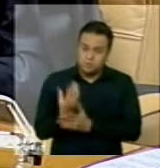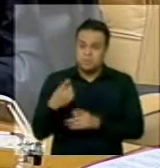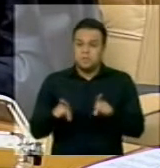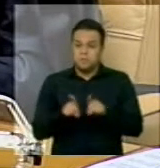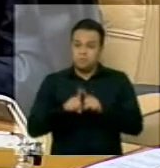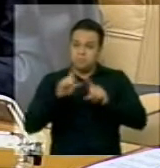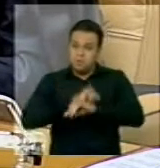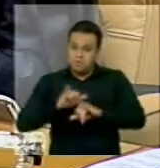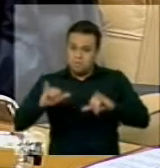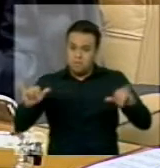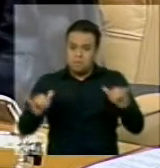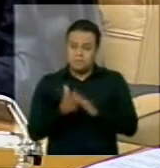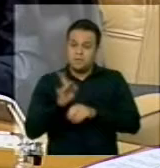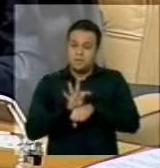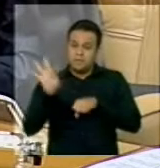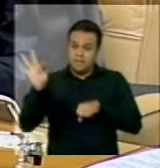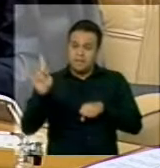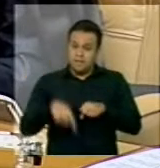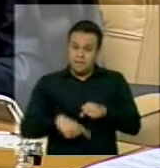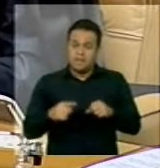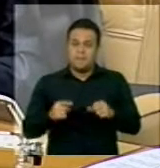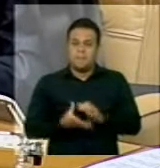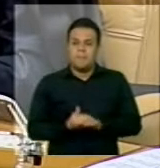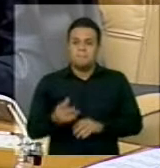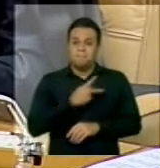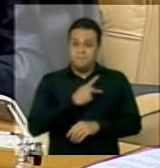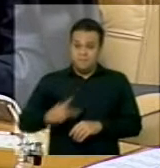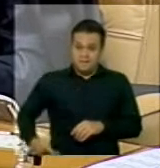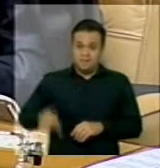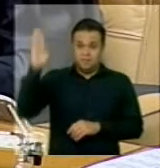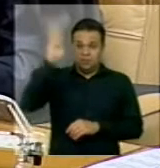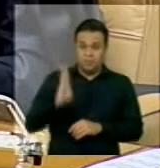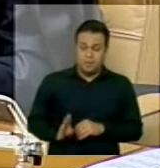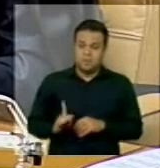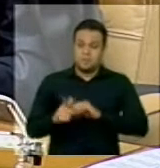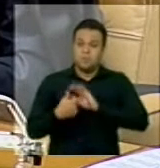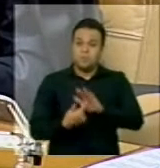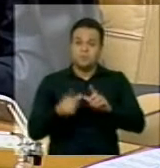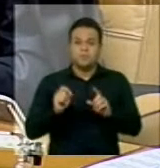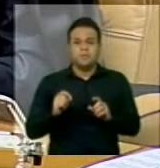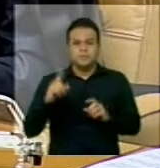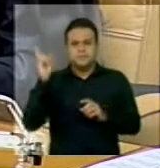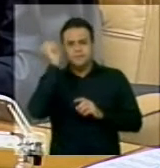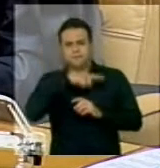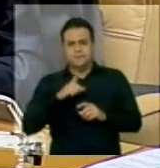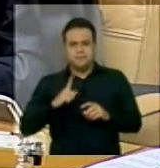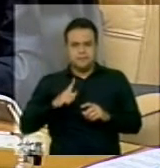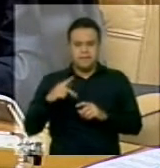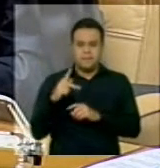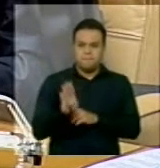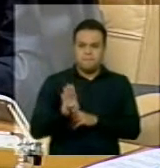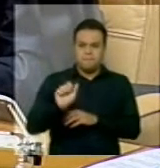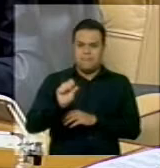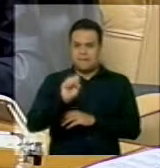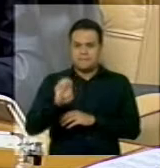de informações técnicas que formam, segundo a Presidência da República, uma complexa base tecnológica e uma